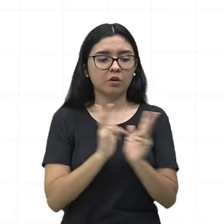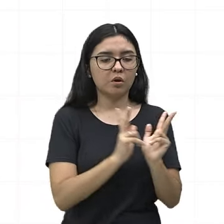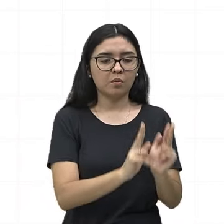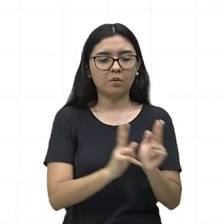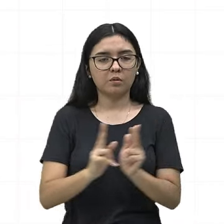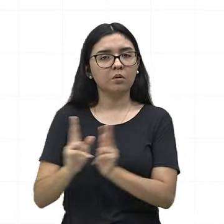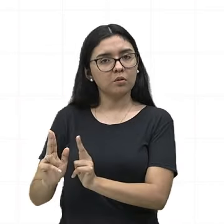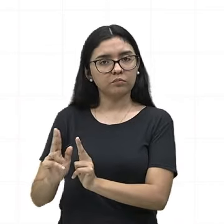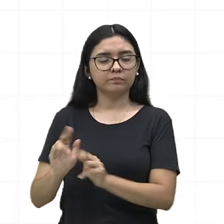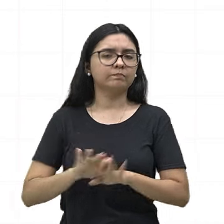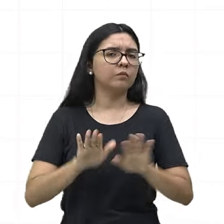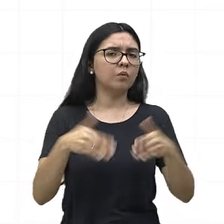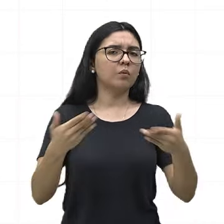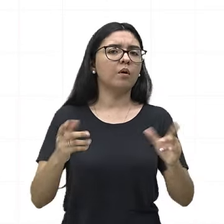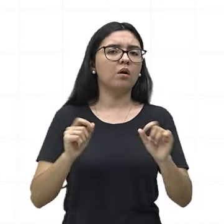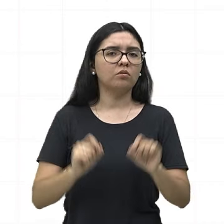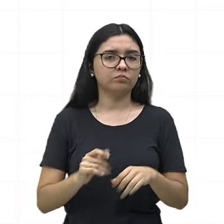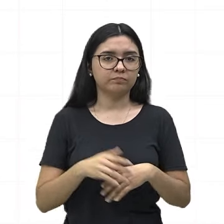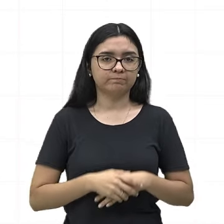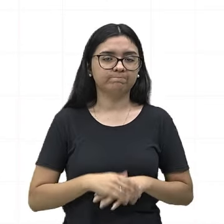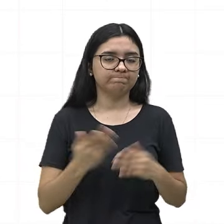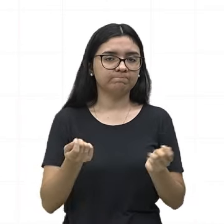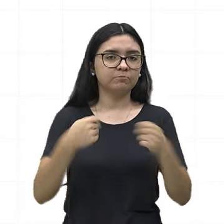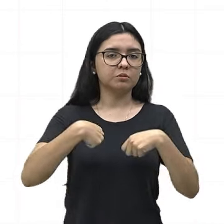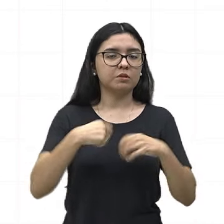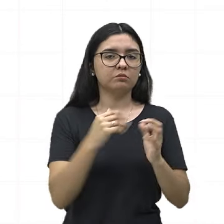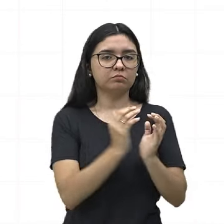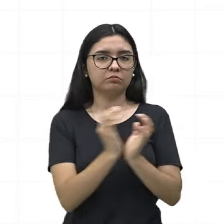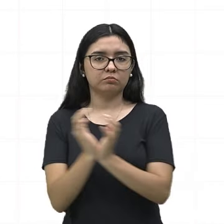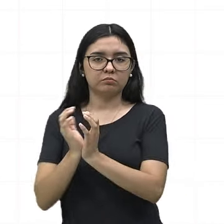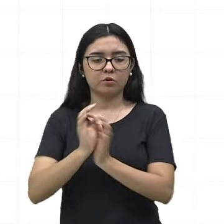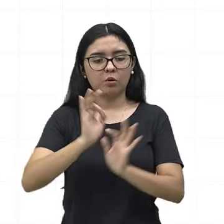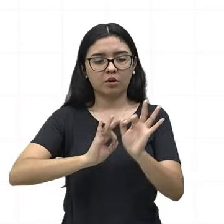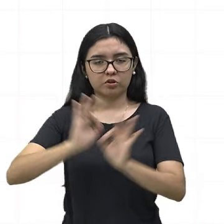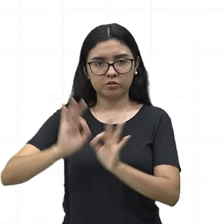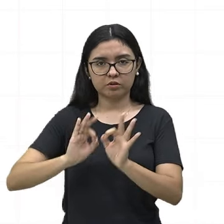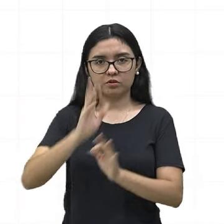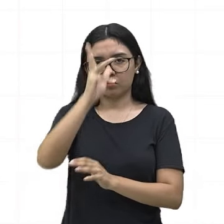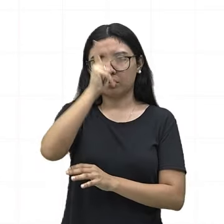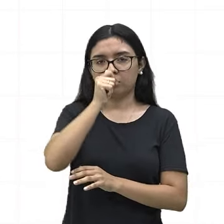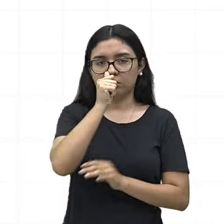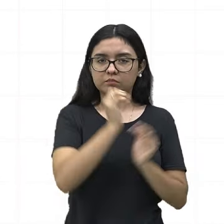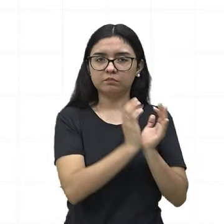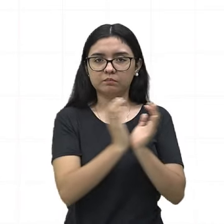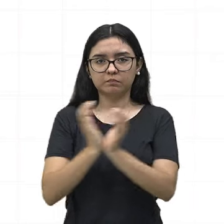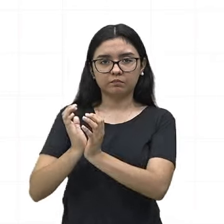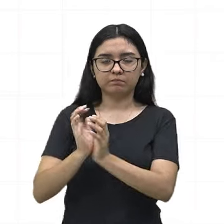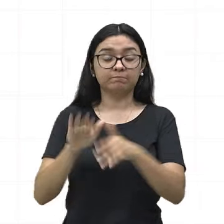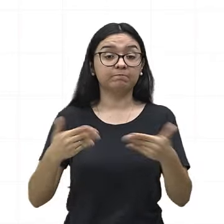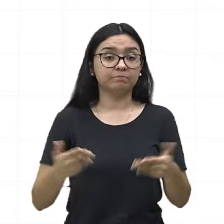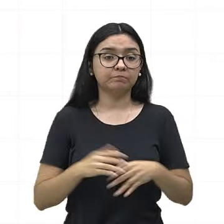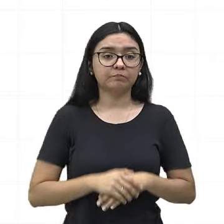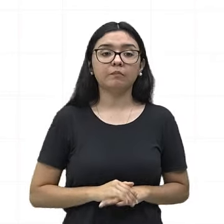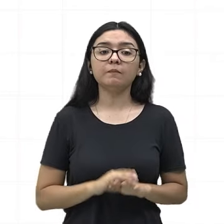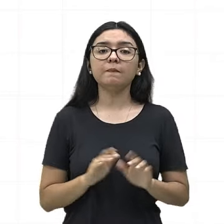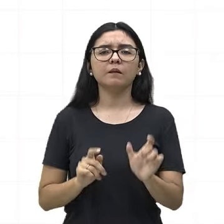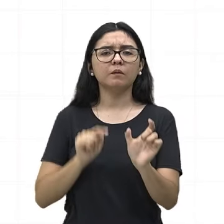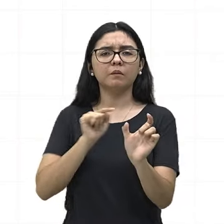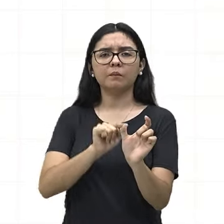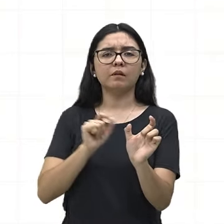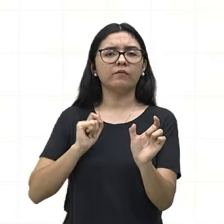iguais. Quais as maneiras que ele tem para acomodar as galinhas? Atenção, palavra importante